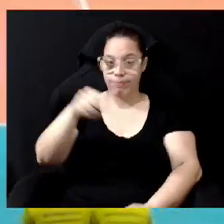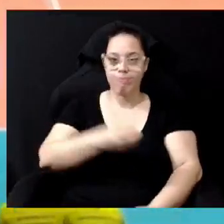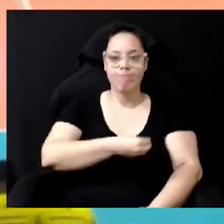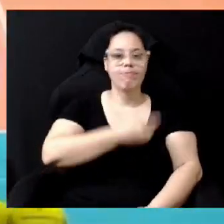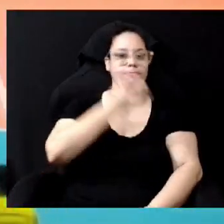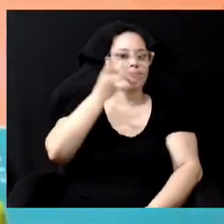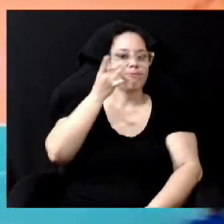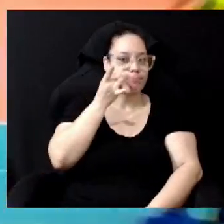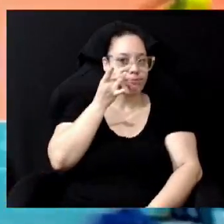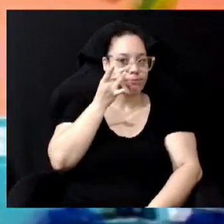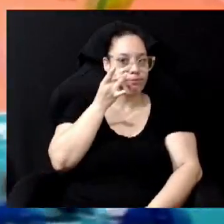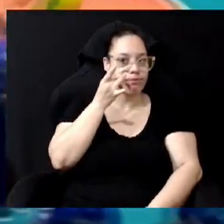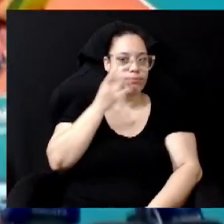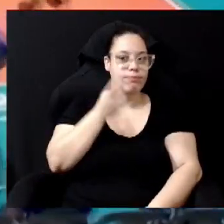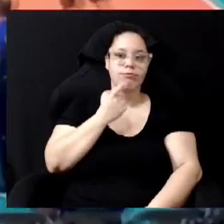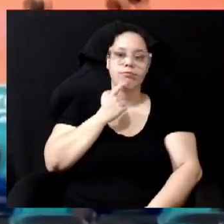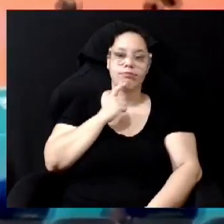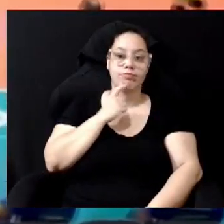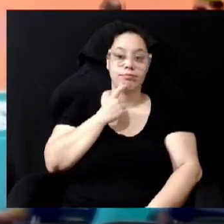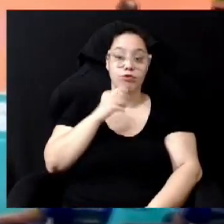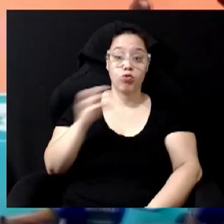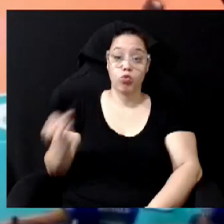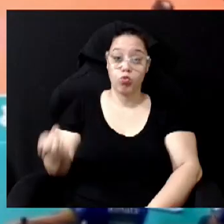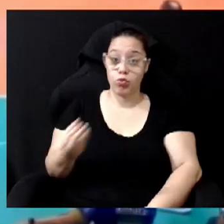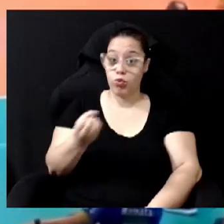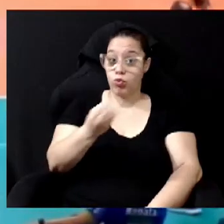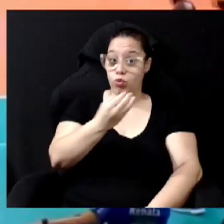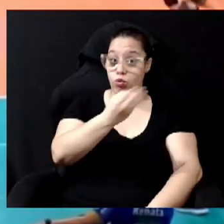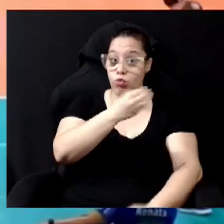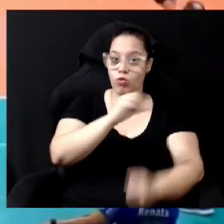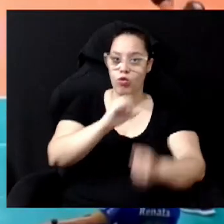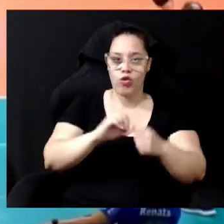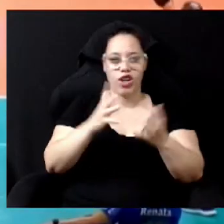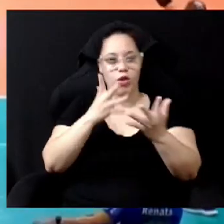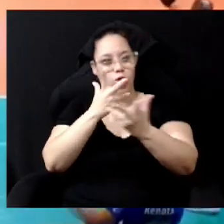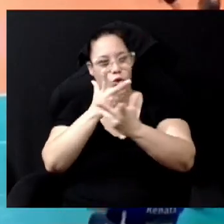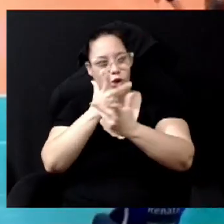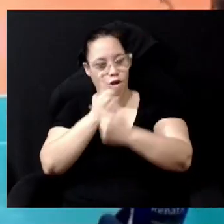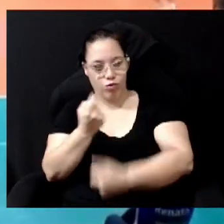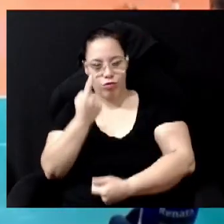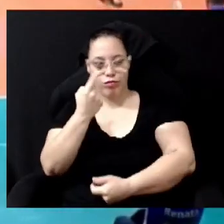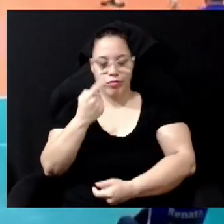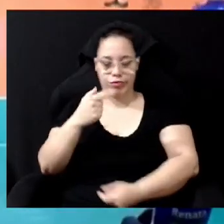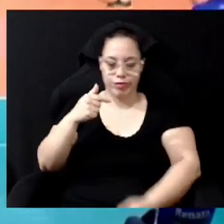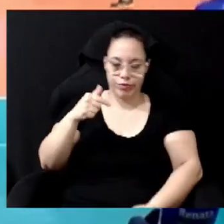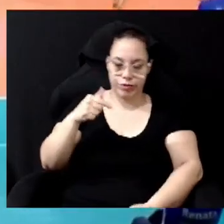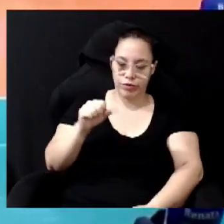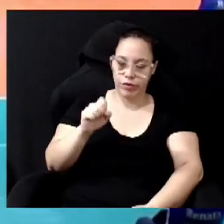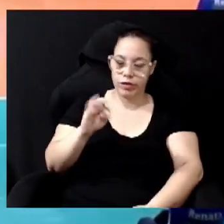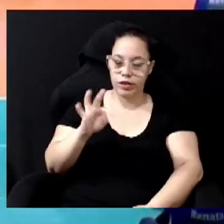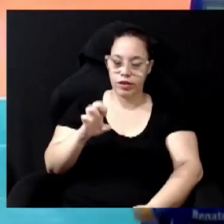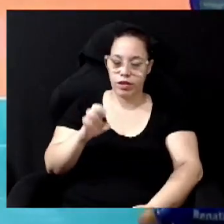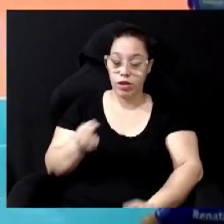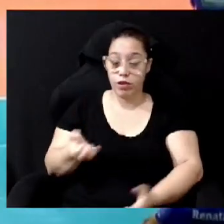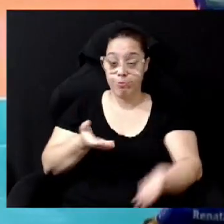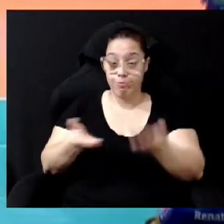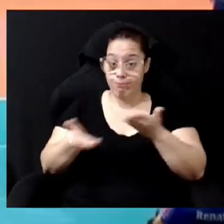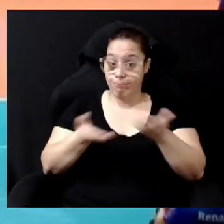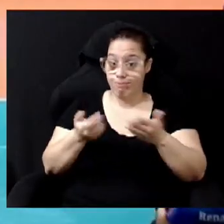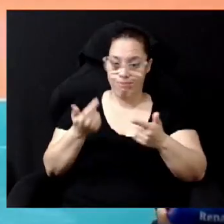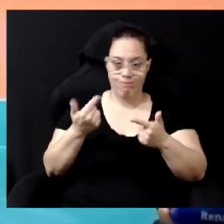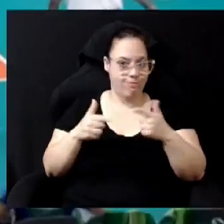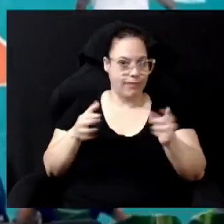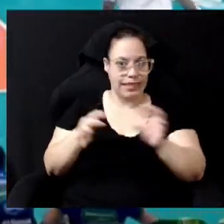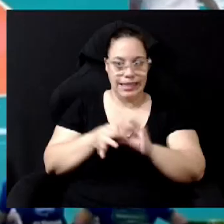Os campineiros viajaram e fizeram bonito. O primeiro set foi bem equilibrado. Ninguém desgarrava no